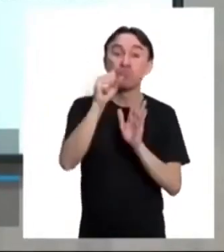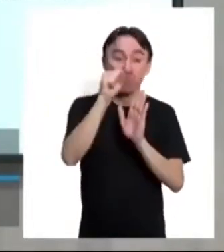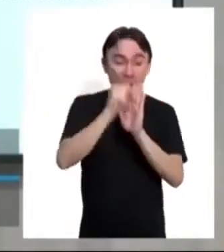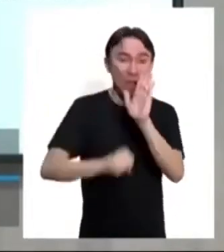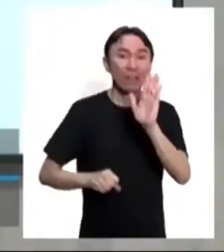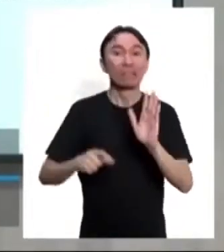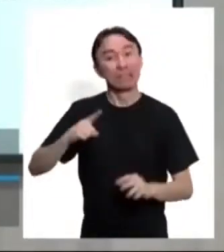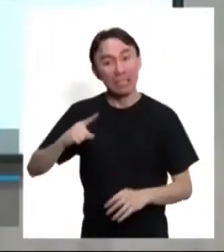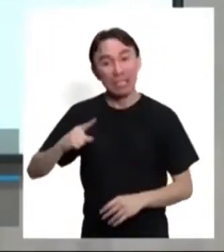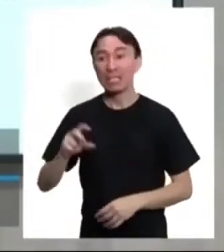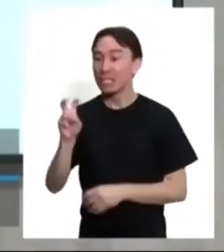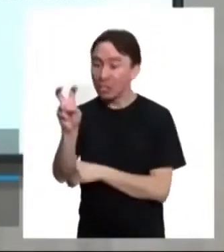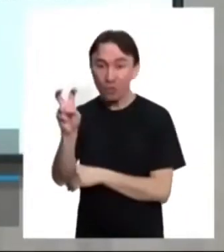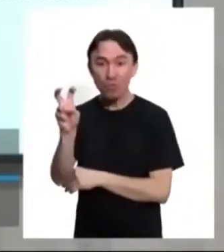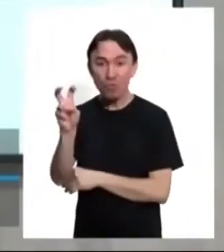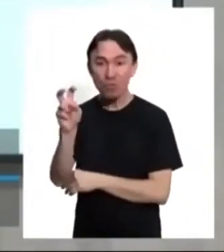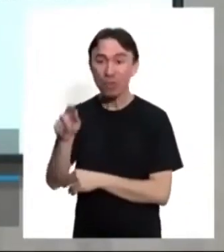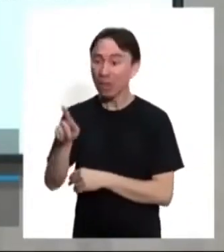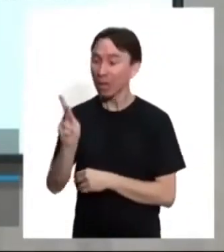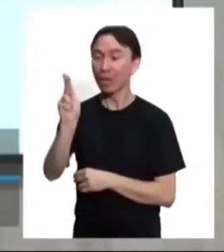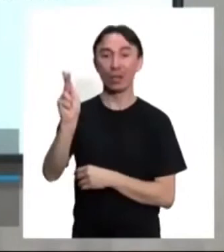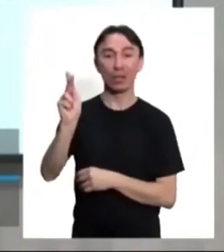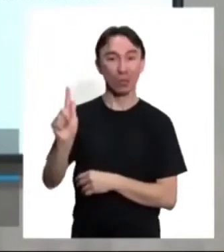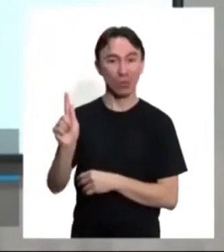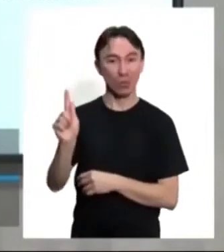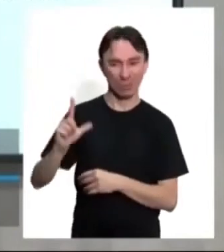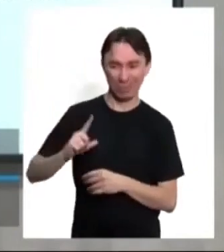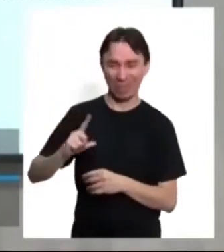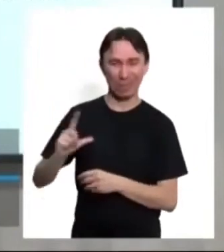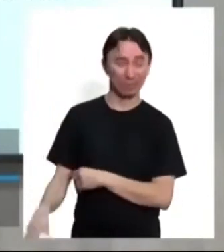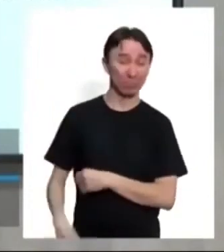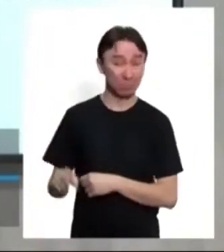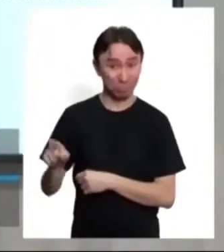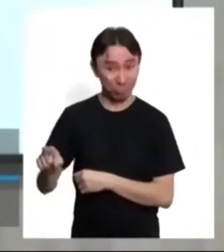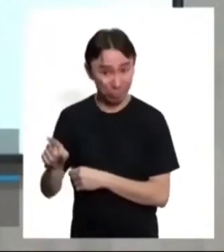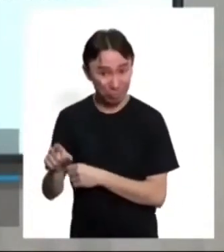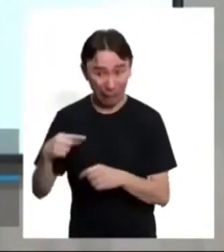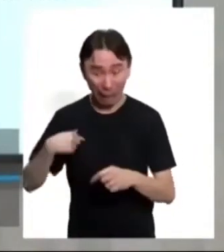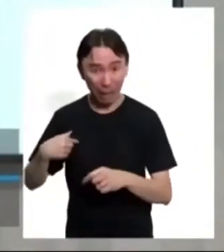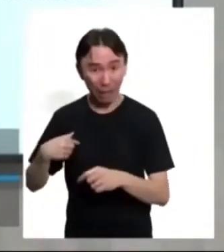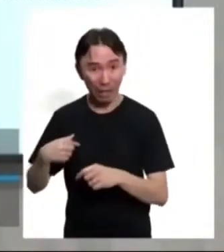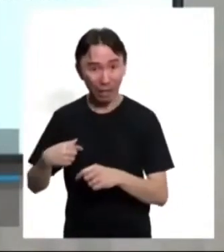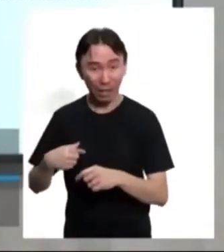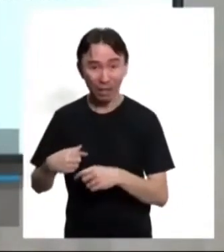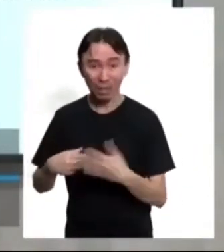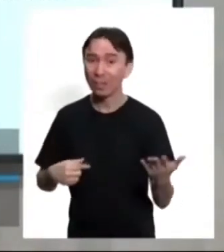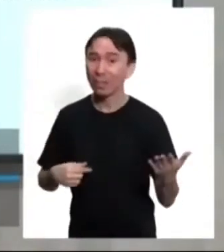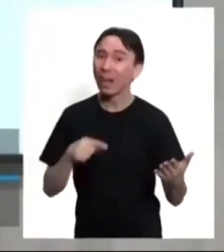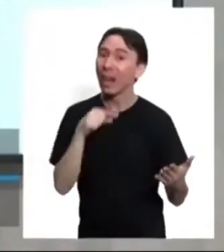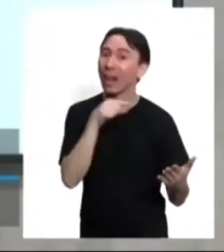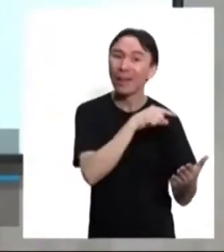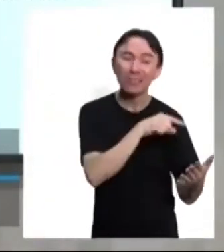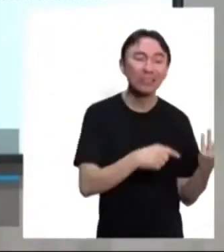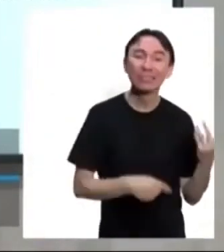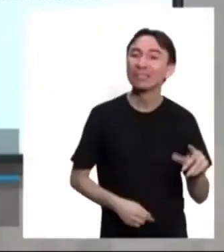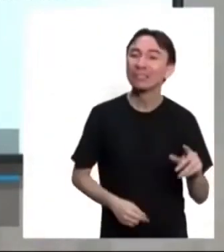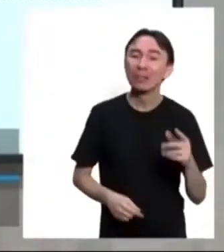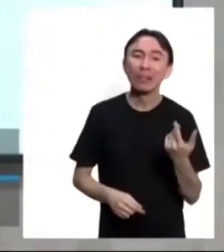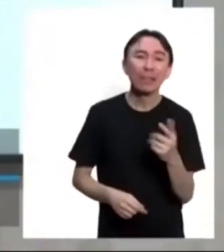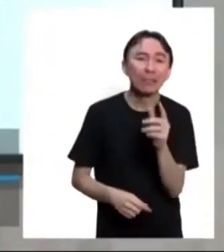de material radioativo. Sabe quanto de material radioativo usa-se numa usina? Gramas, 300, 400